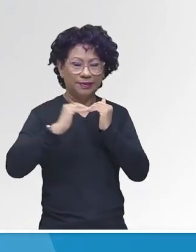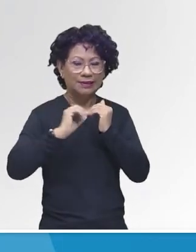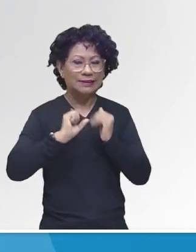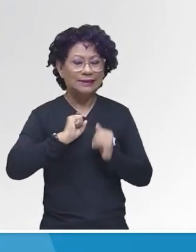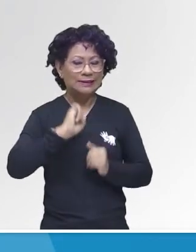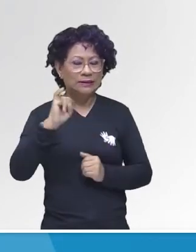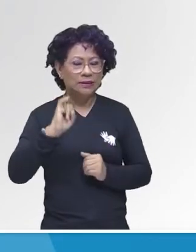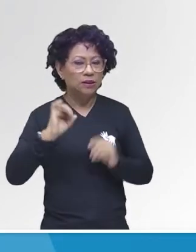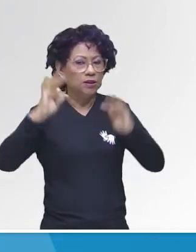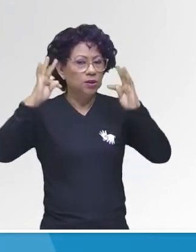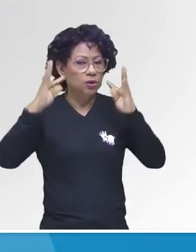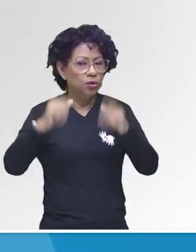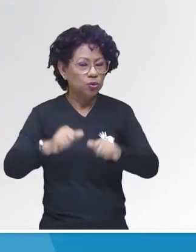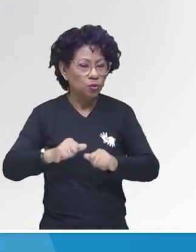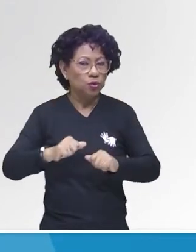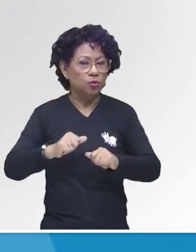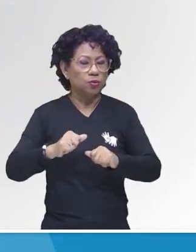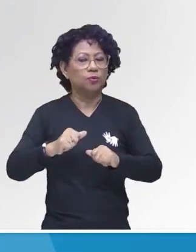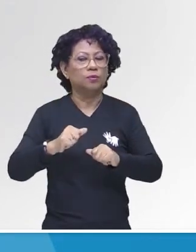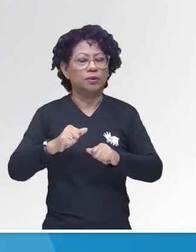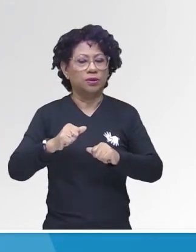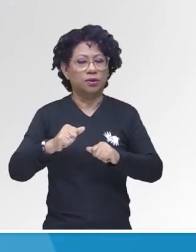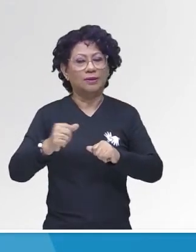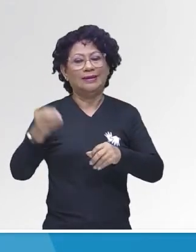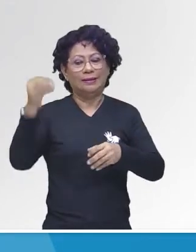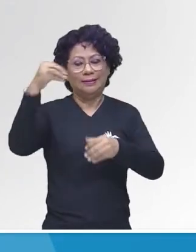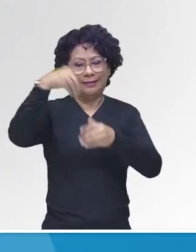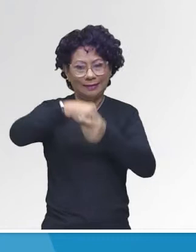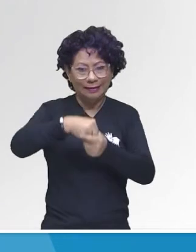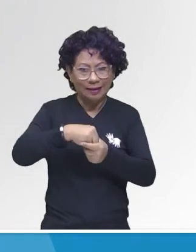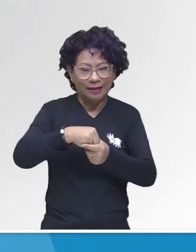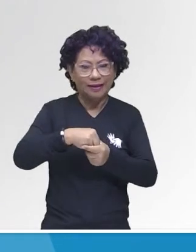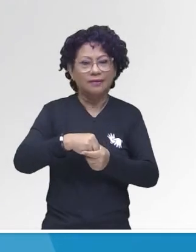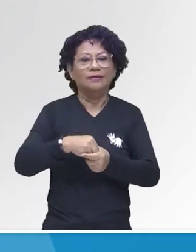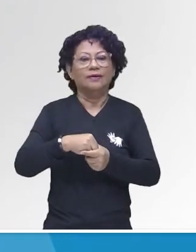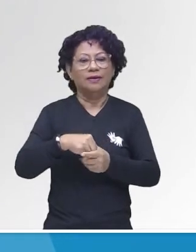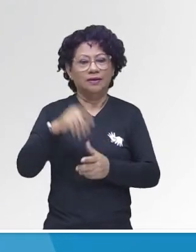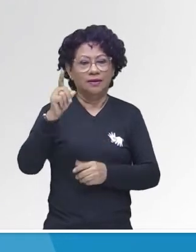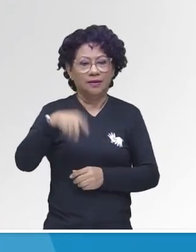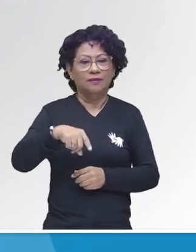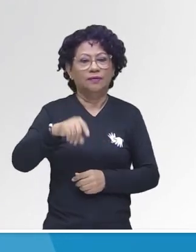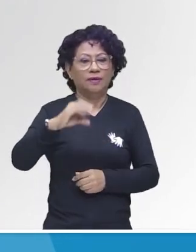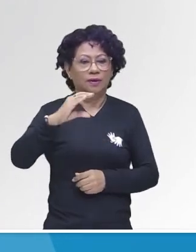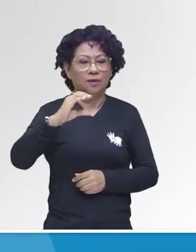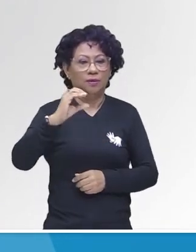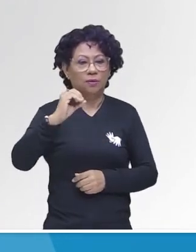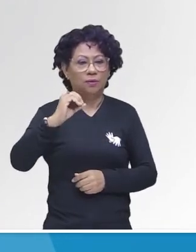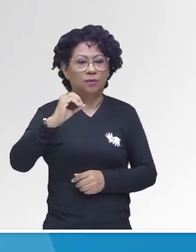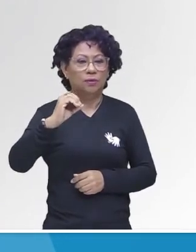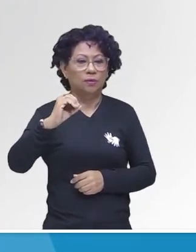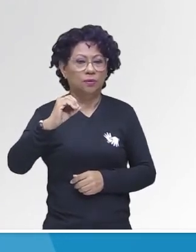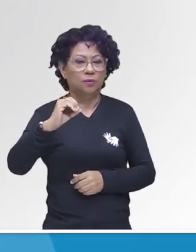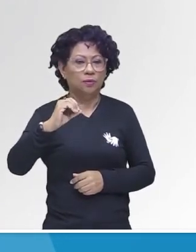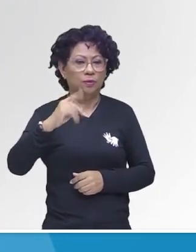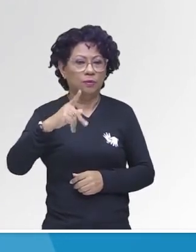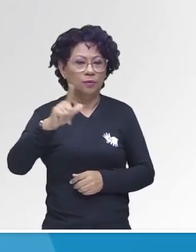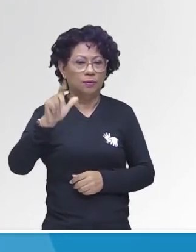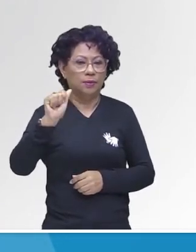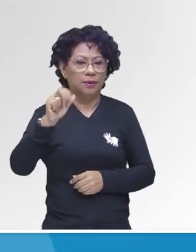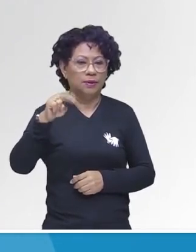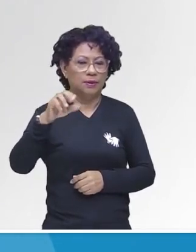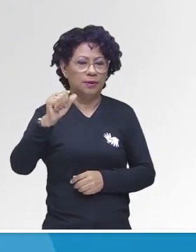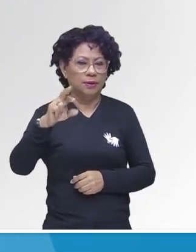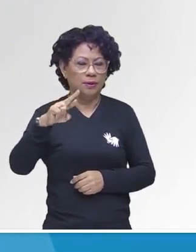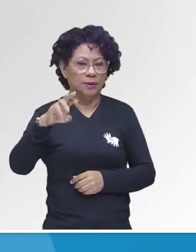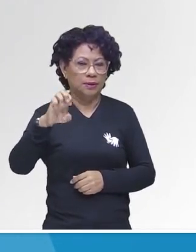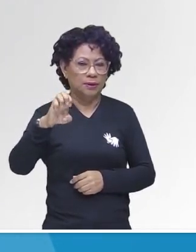estiverem contidos nesse mesmo plano, então eles são coplanares, tá? E se por acaso nós tivermos um